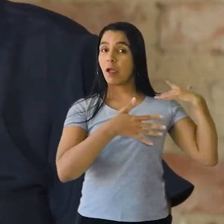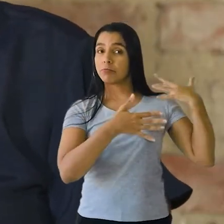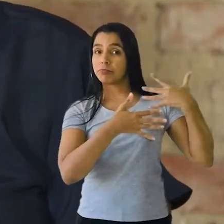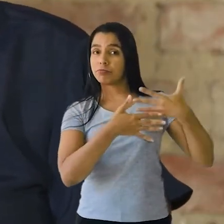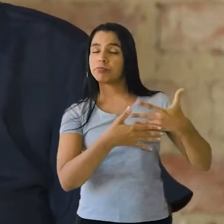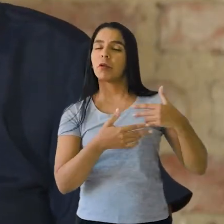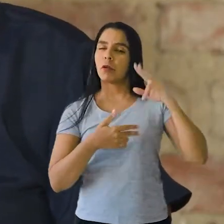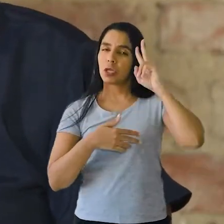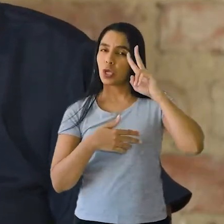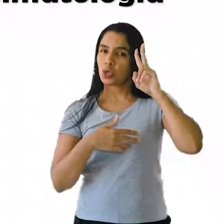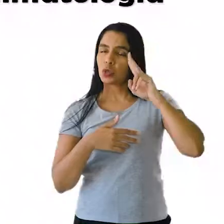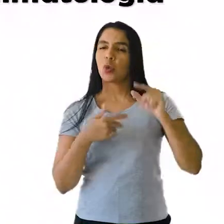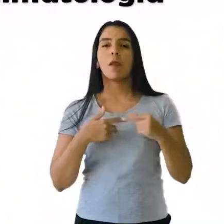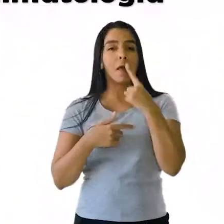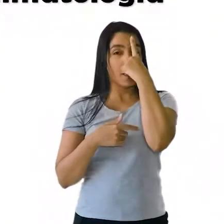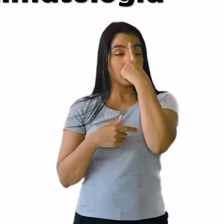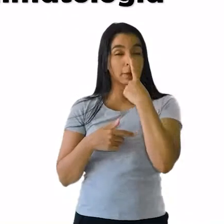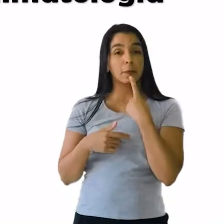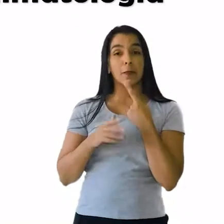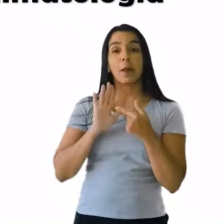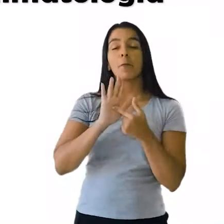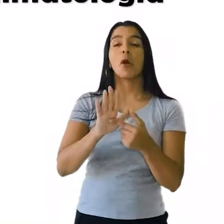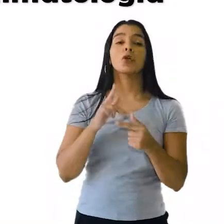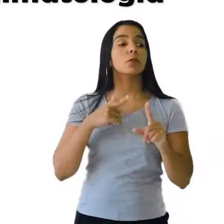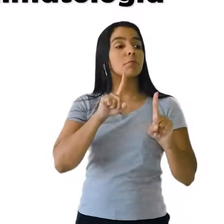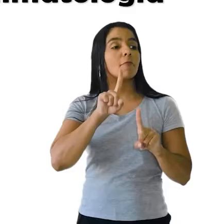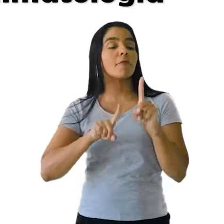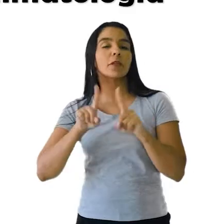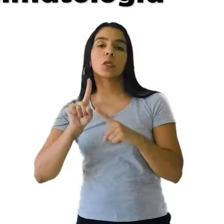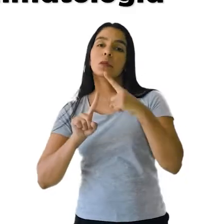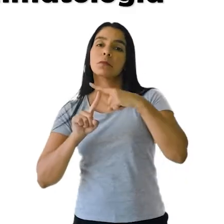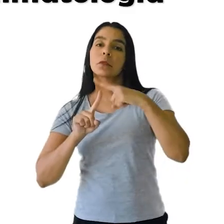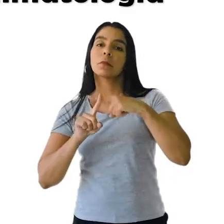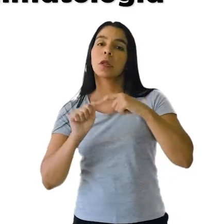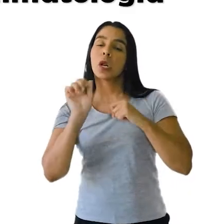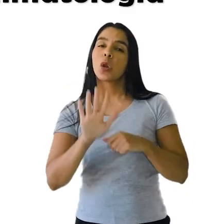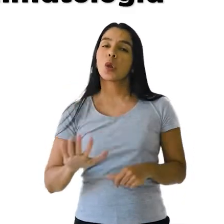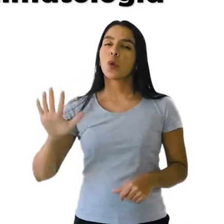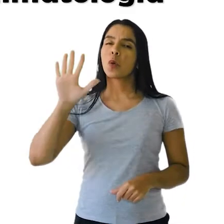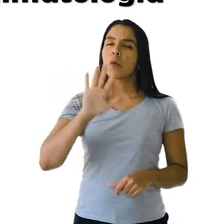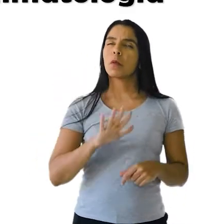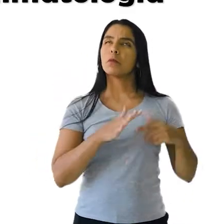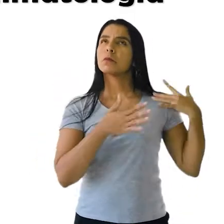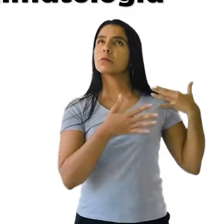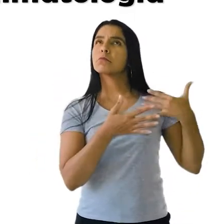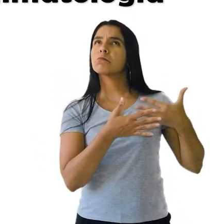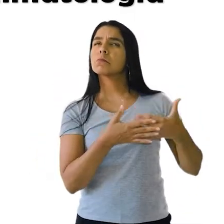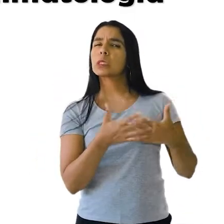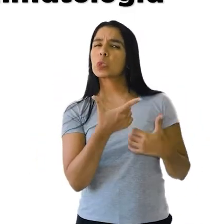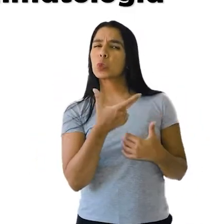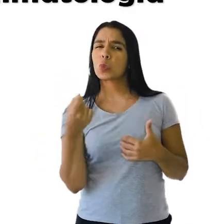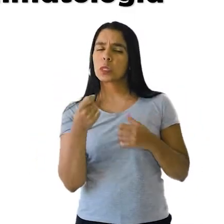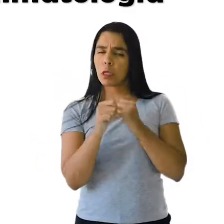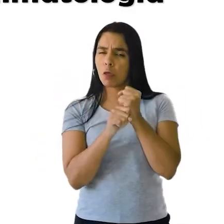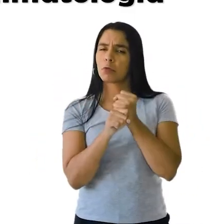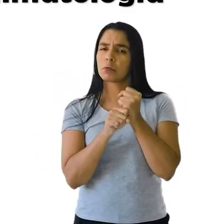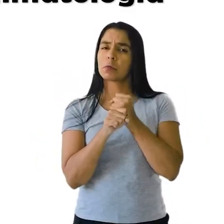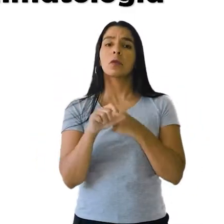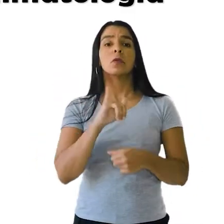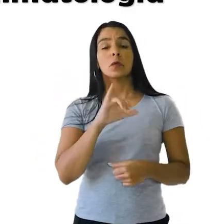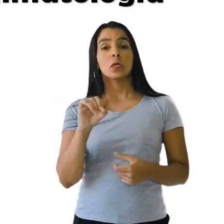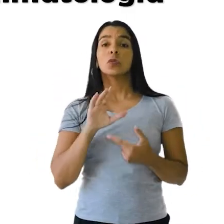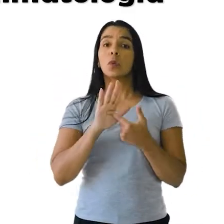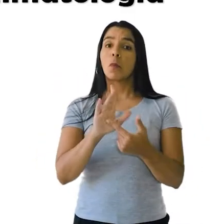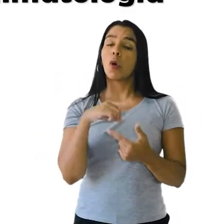da Terra ao longo da sua história. Essa imagem, ela ilustra a variação da temperatura global ao longo dos